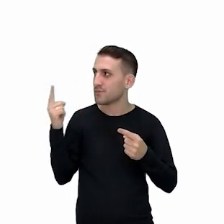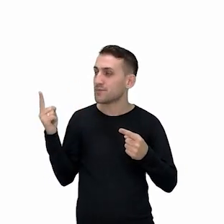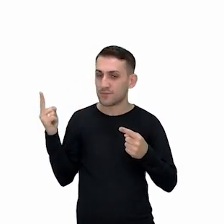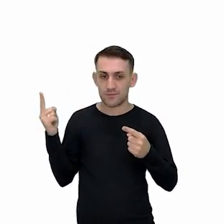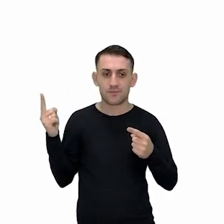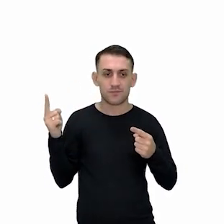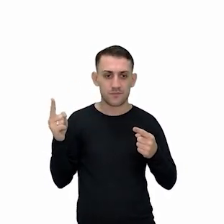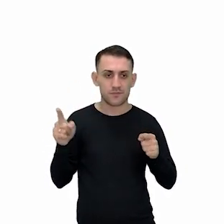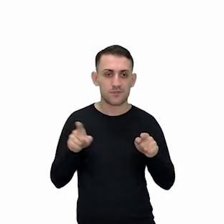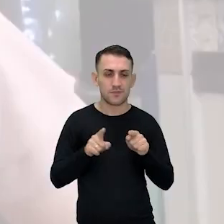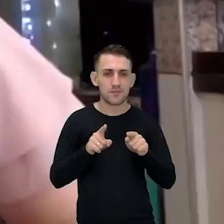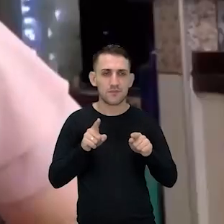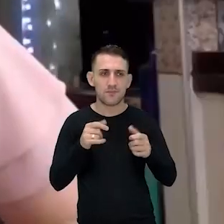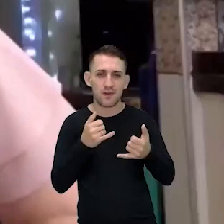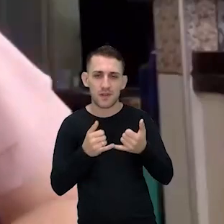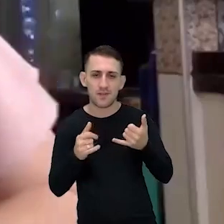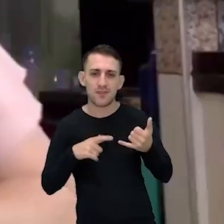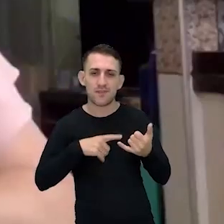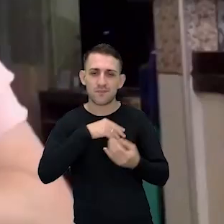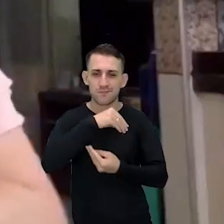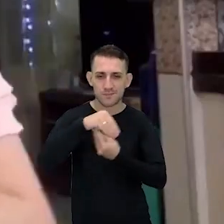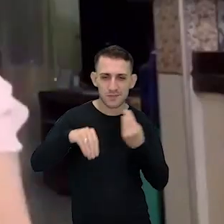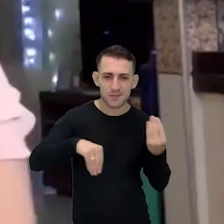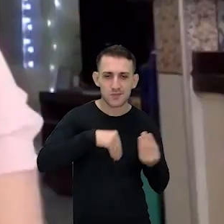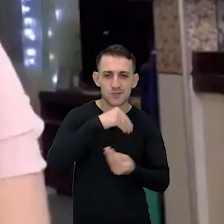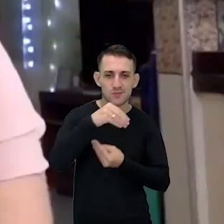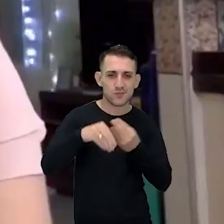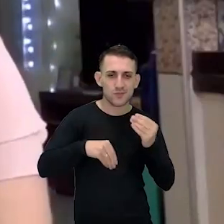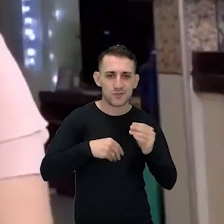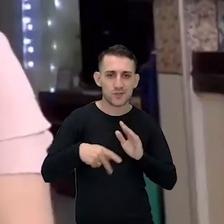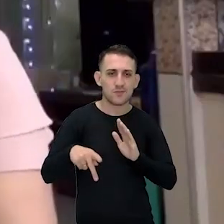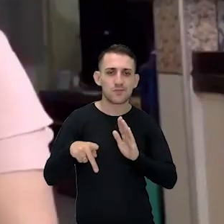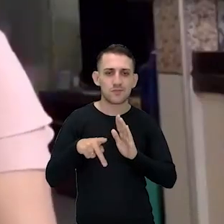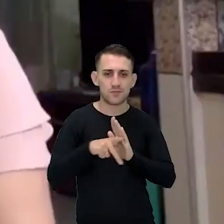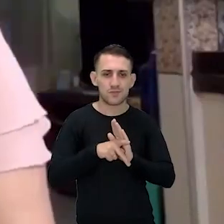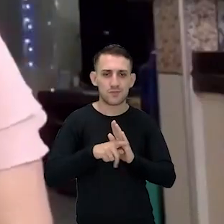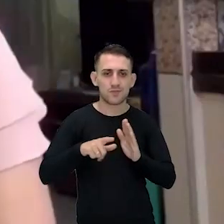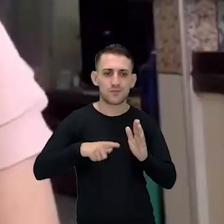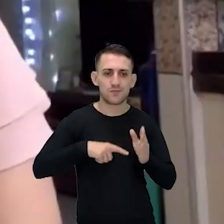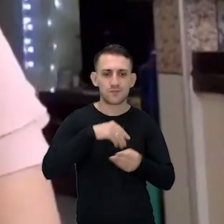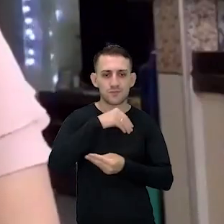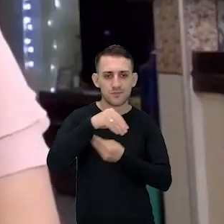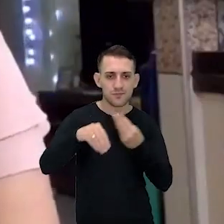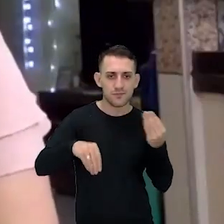essa dança astronômica, né, digamos aí, essa dança